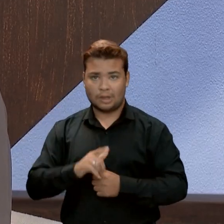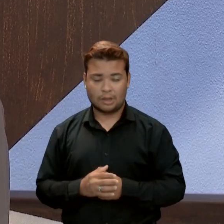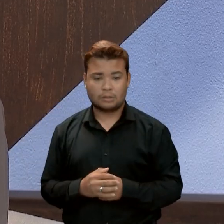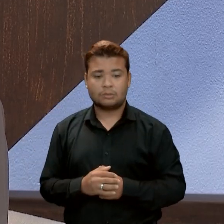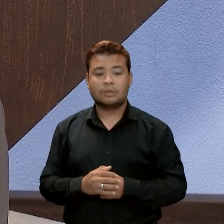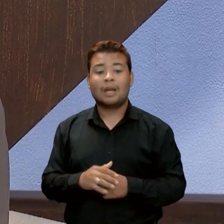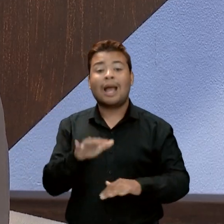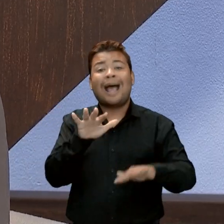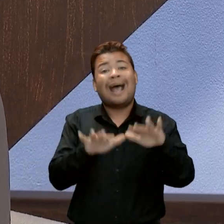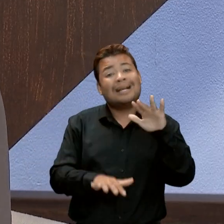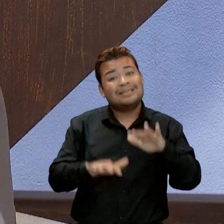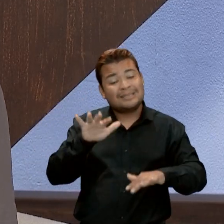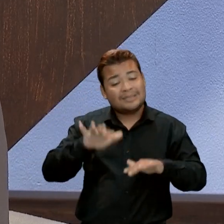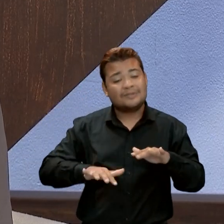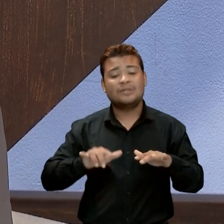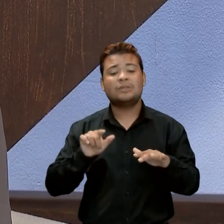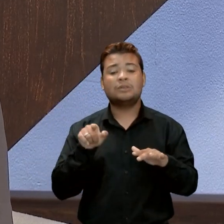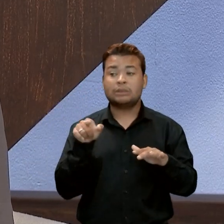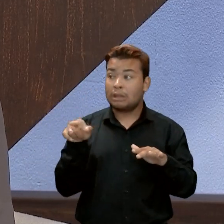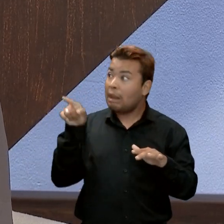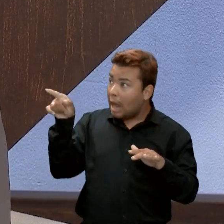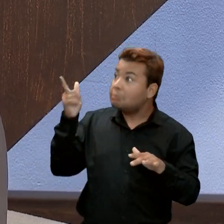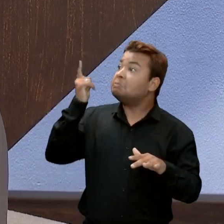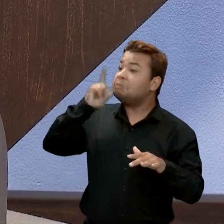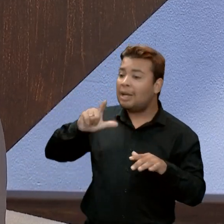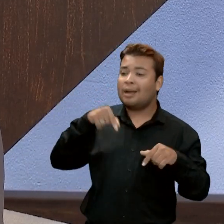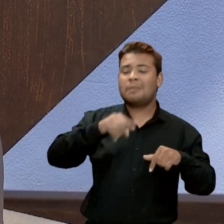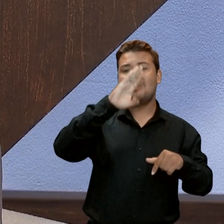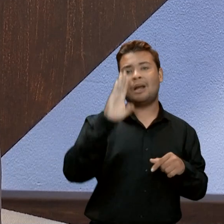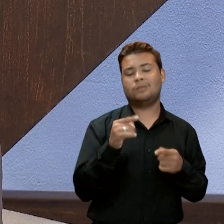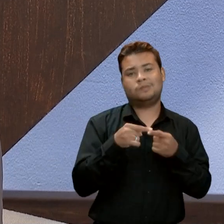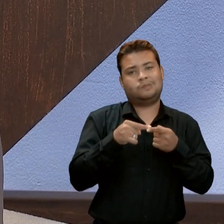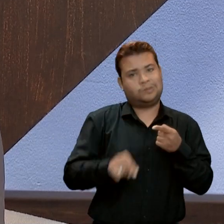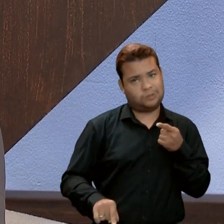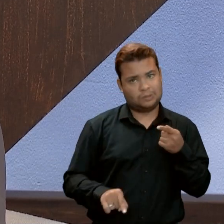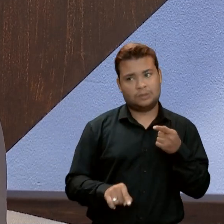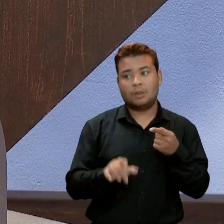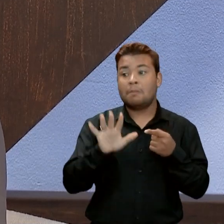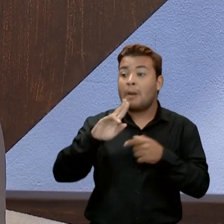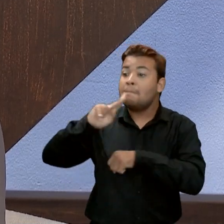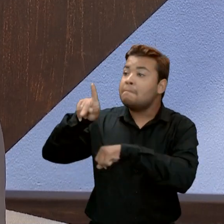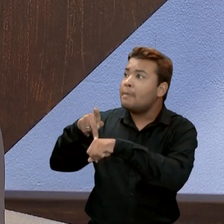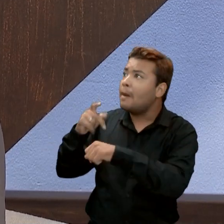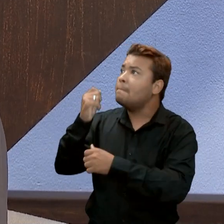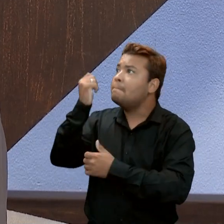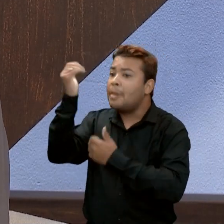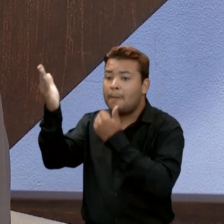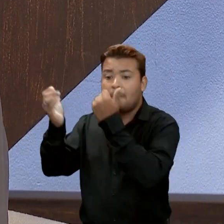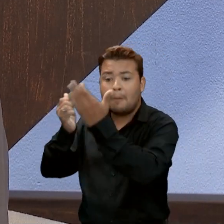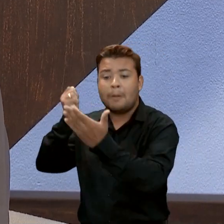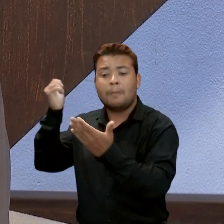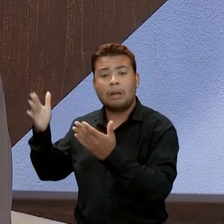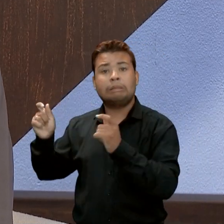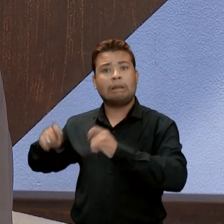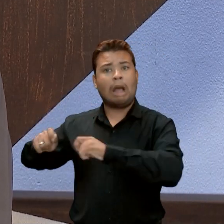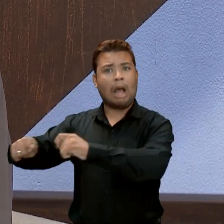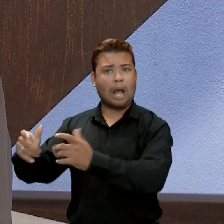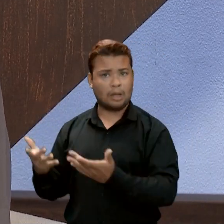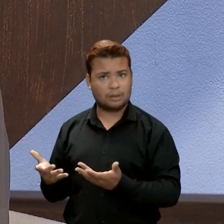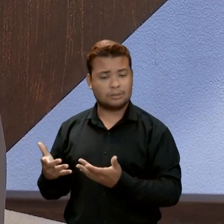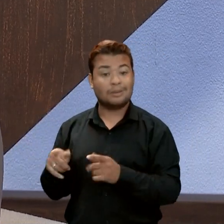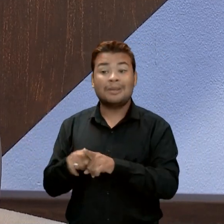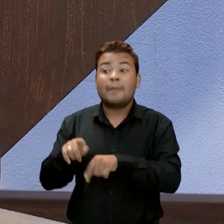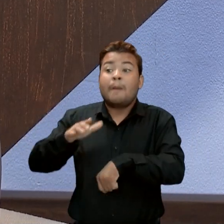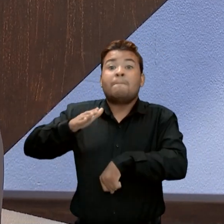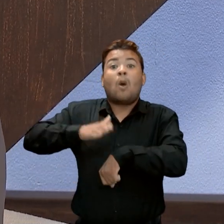vezes tecnicamente falando aqui no Brasil, mas que outros países, em outras circunstâncias, que nós temos que analisar isso também, né,